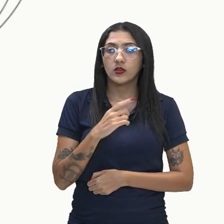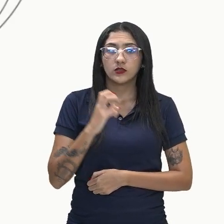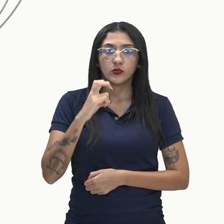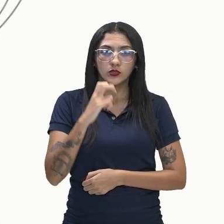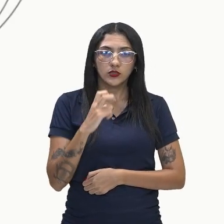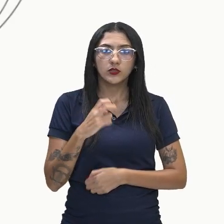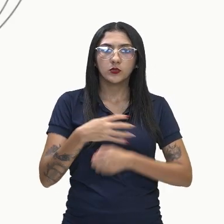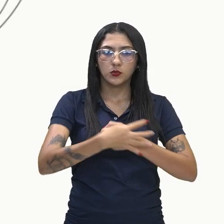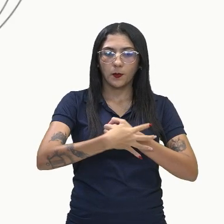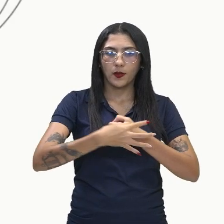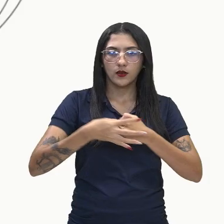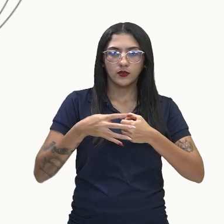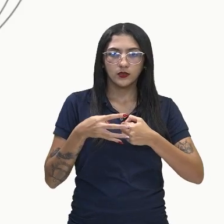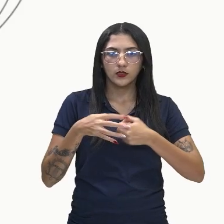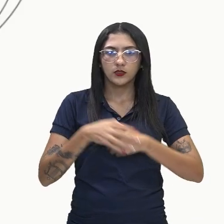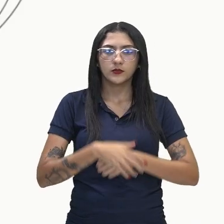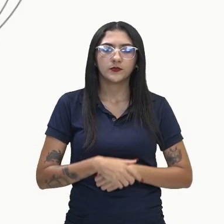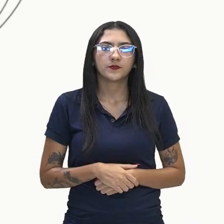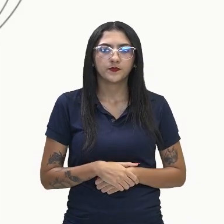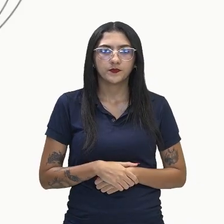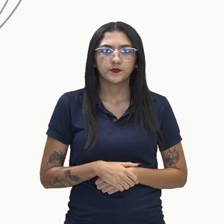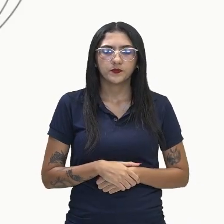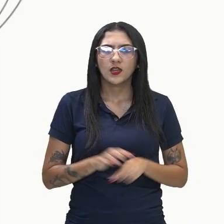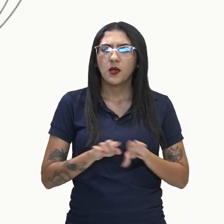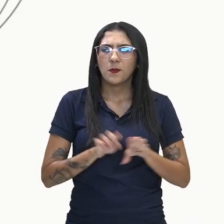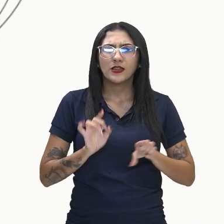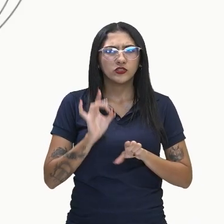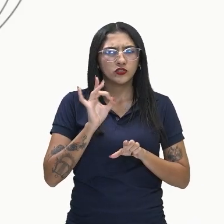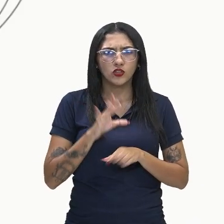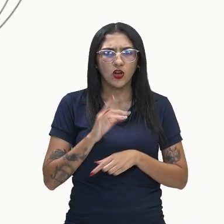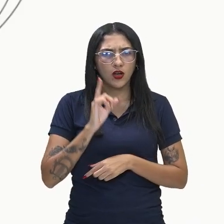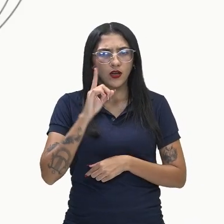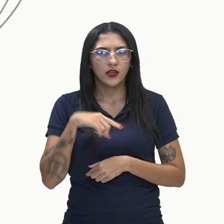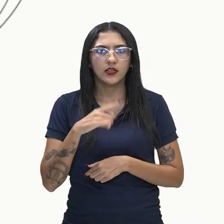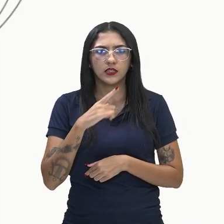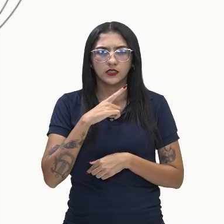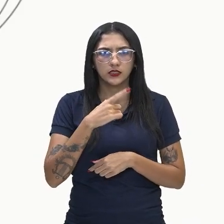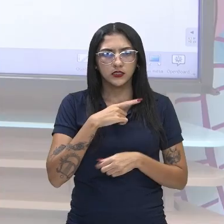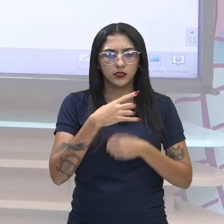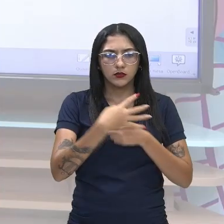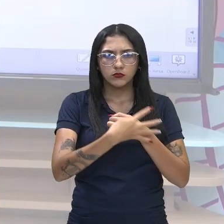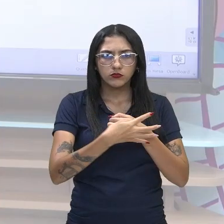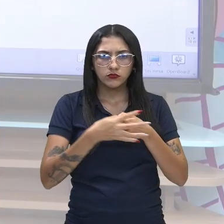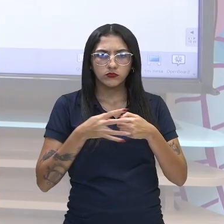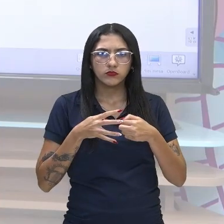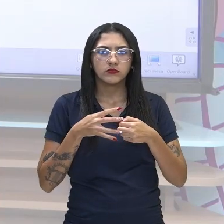paralelos. Professora, eu tenho apenas esses paralelos aí traçados,